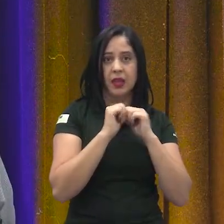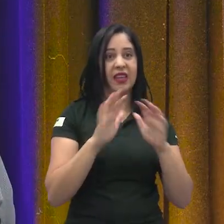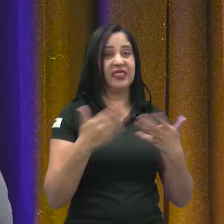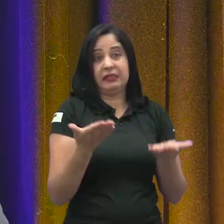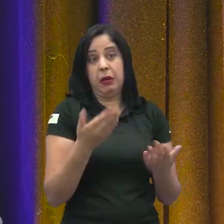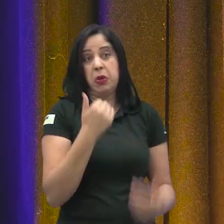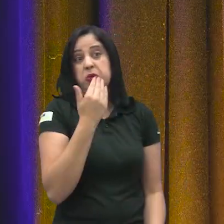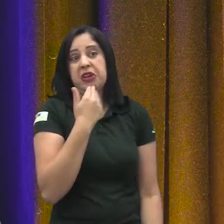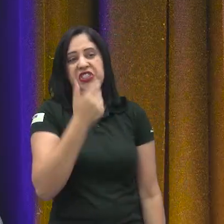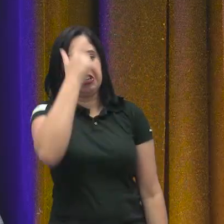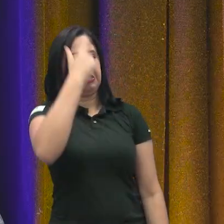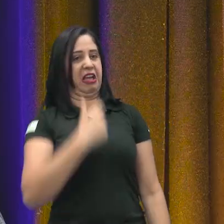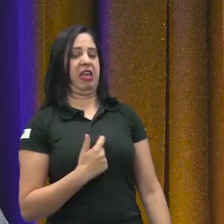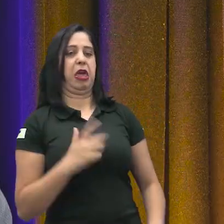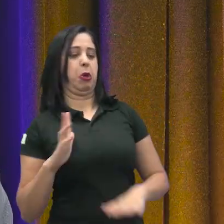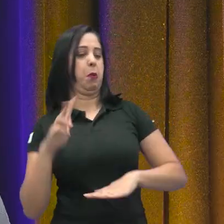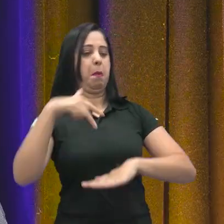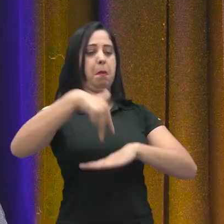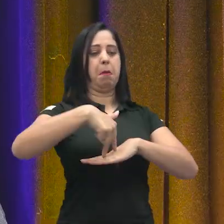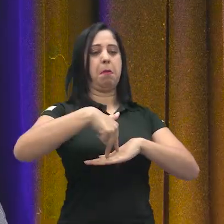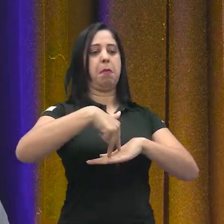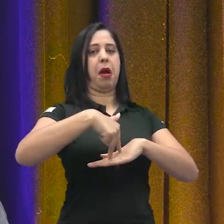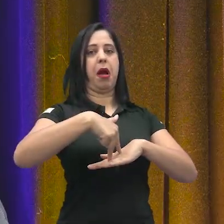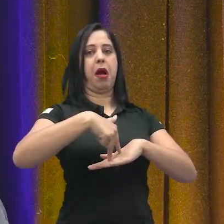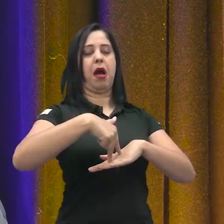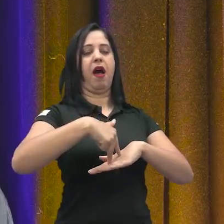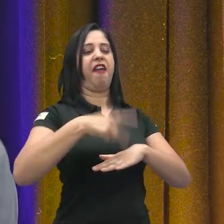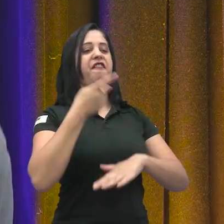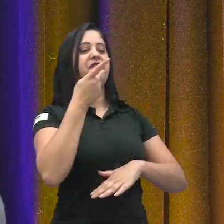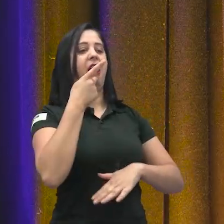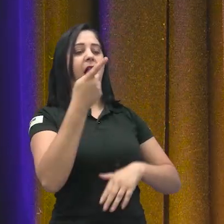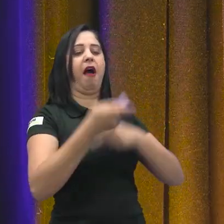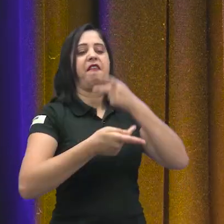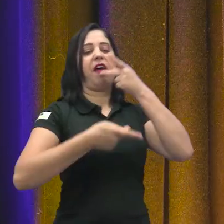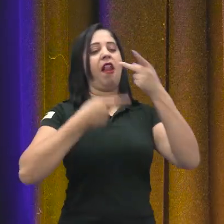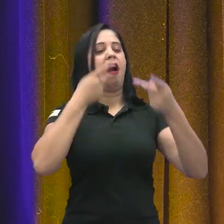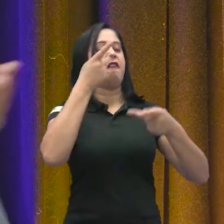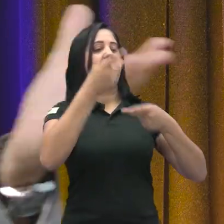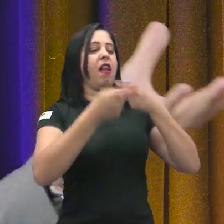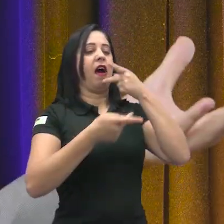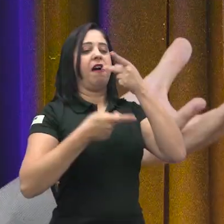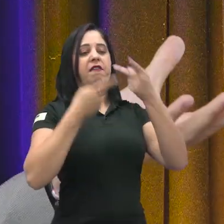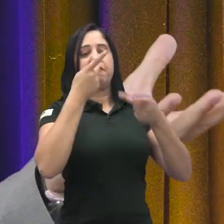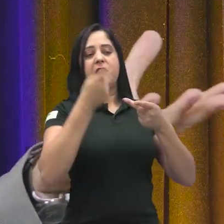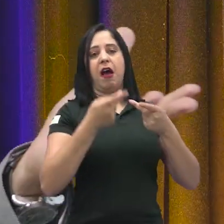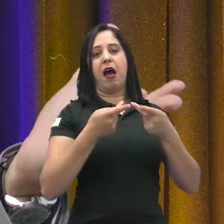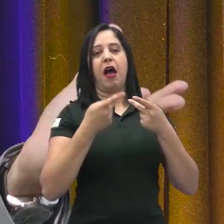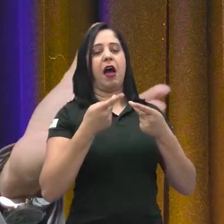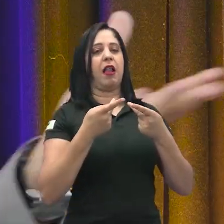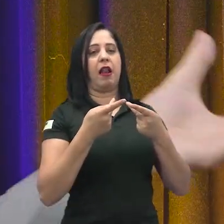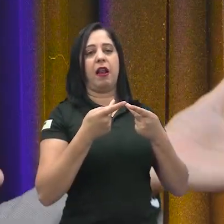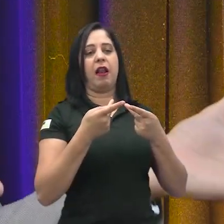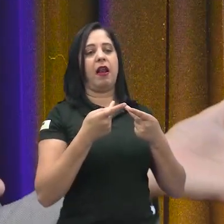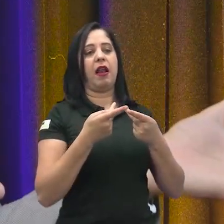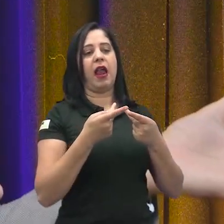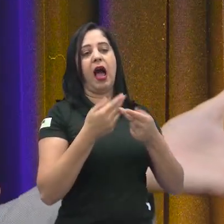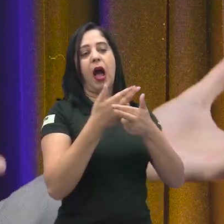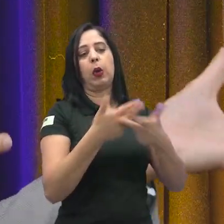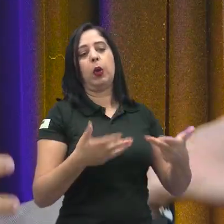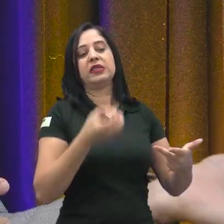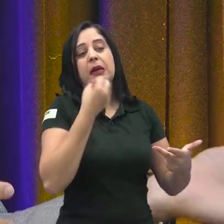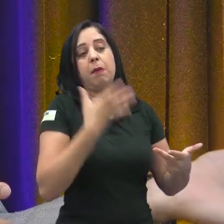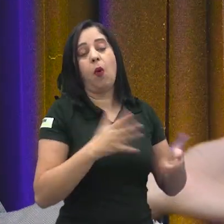tem muito isso. Não adianta nada eu pregar um discurso puritano e aí na minha rede social eu estou com